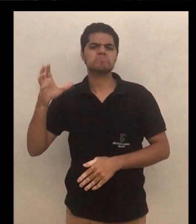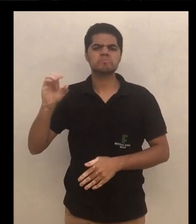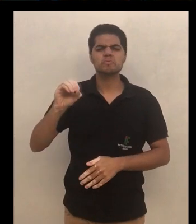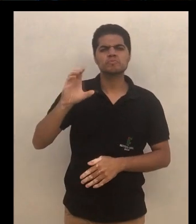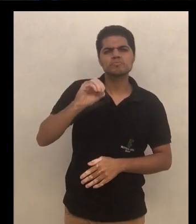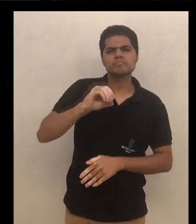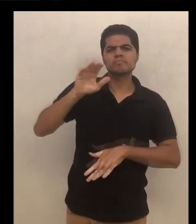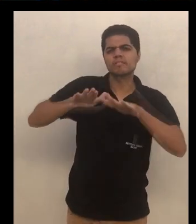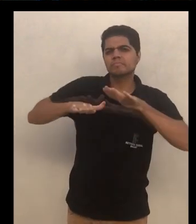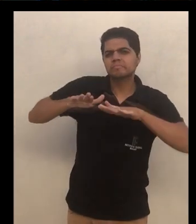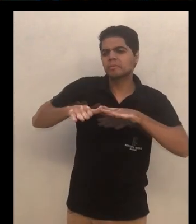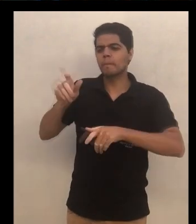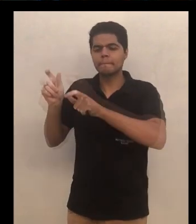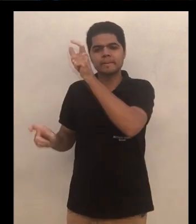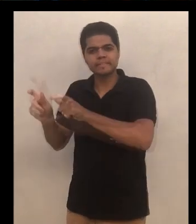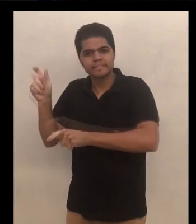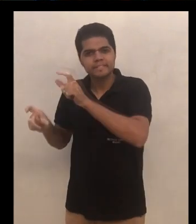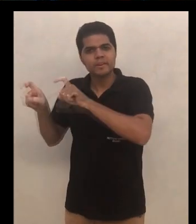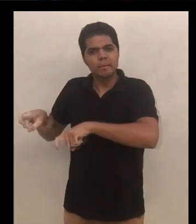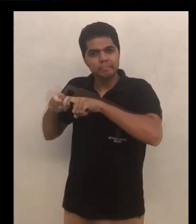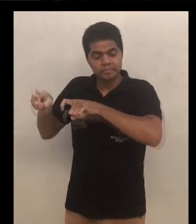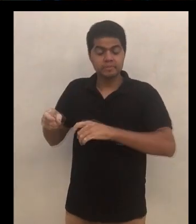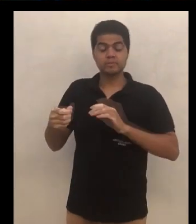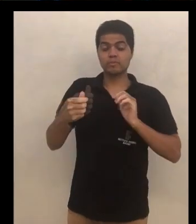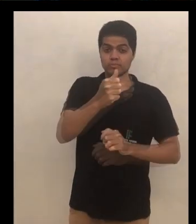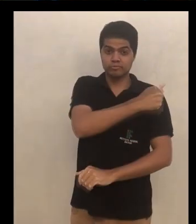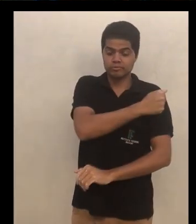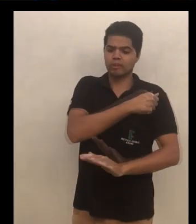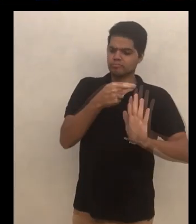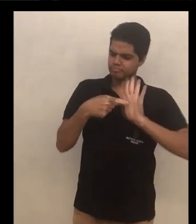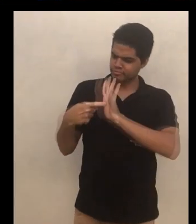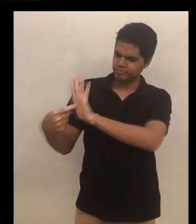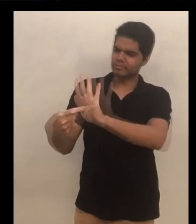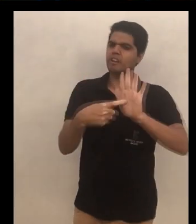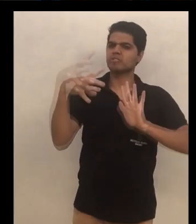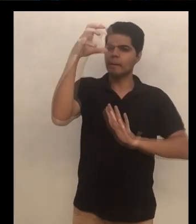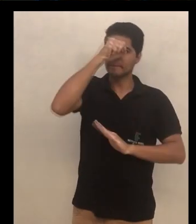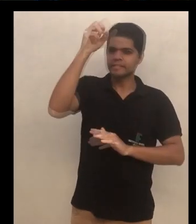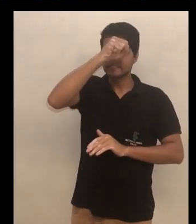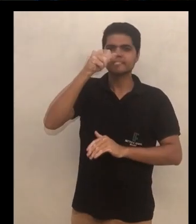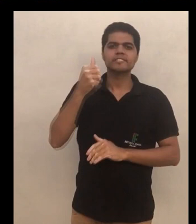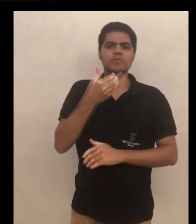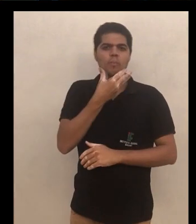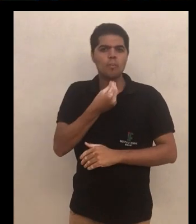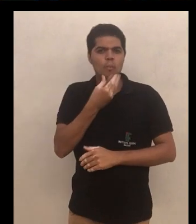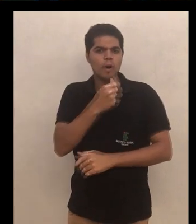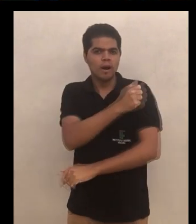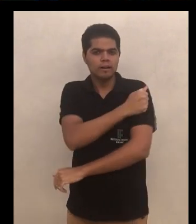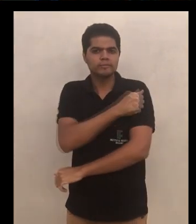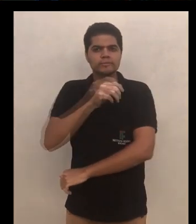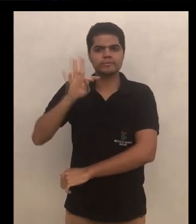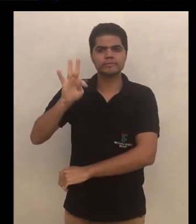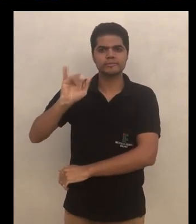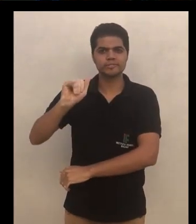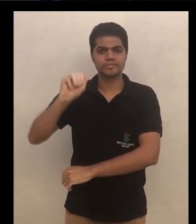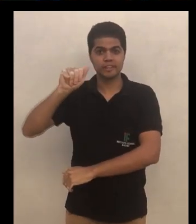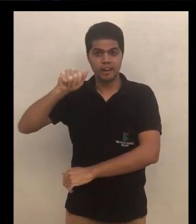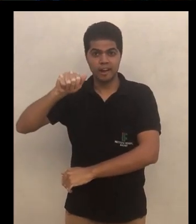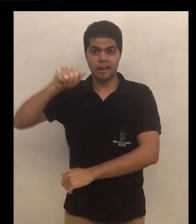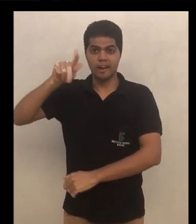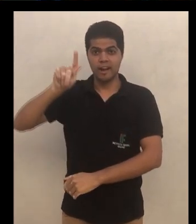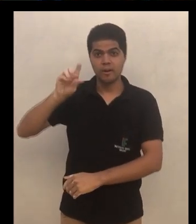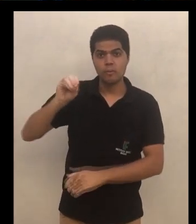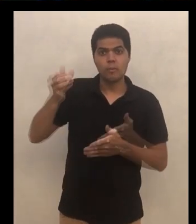200 avicultores. Os alunos mostraram o seu conhecimento. Foi um projeto do aluno Tiago, atualmente